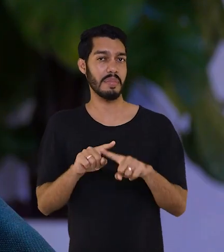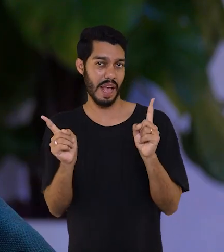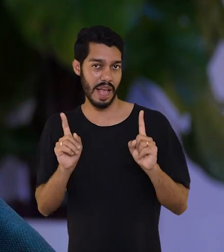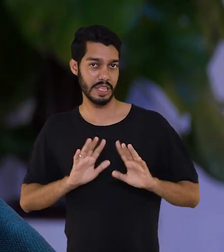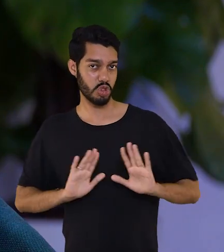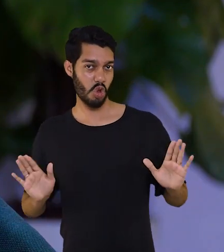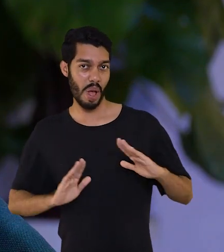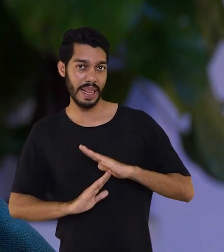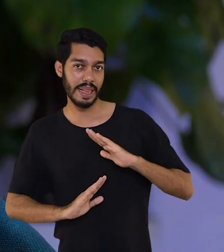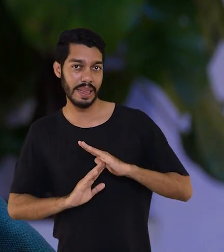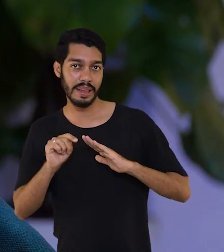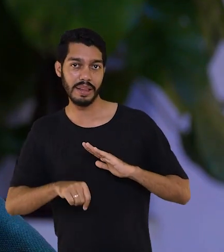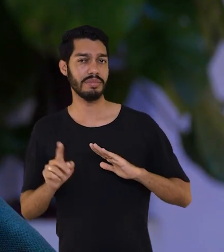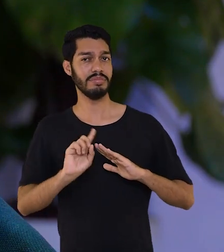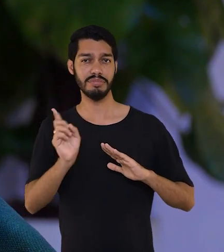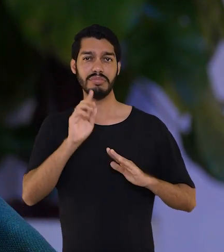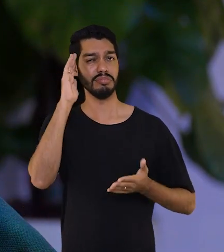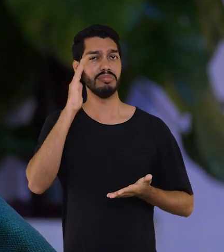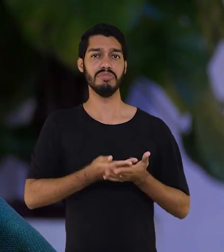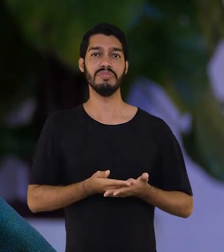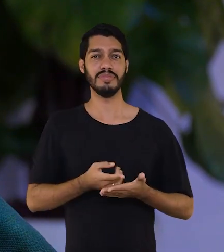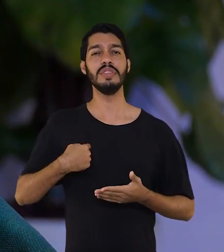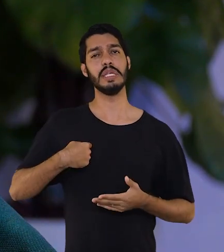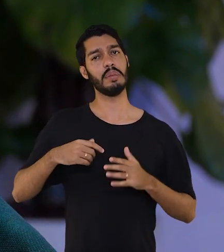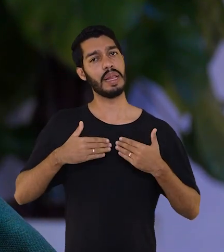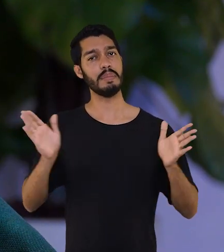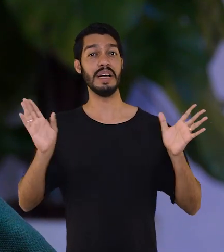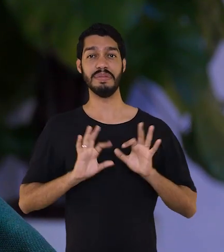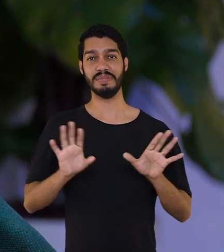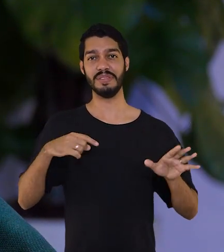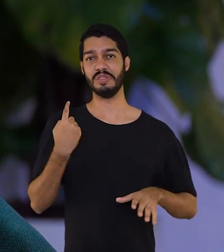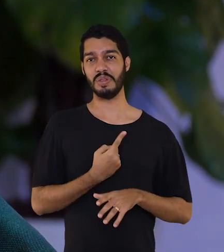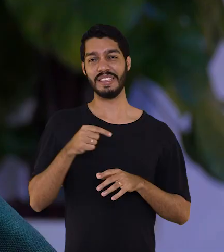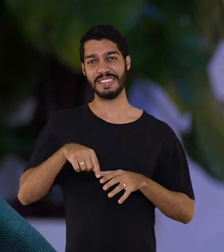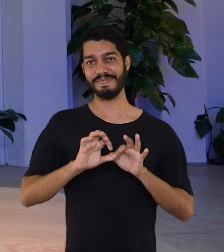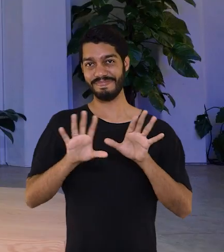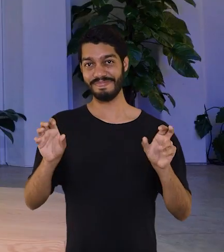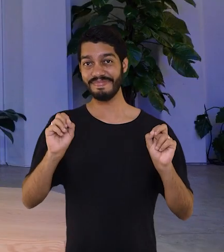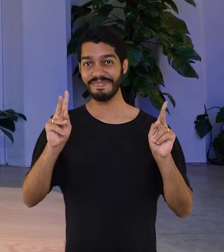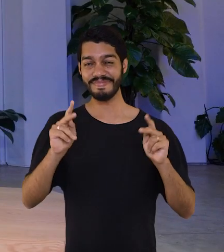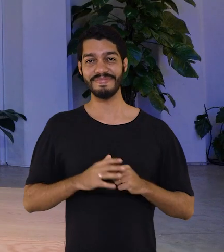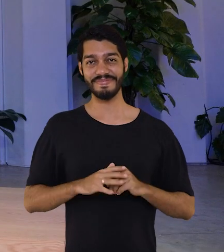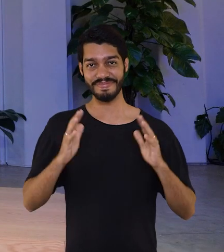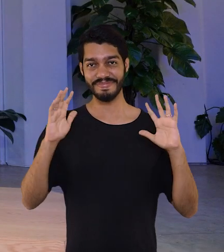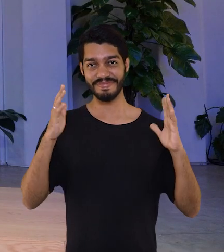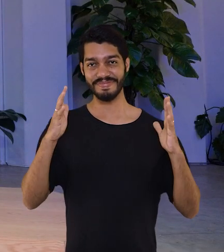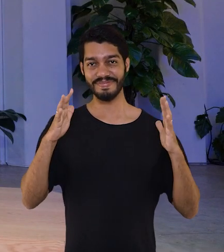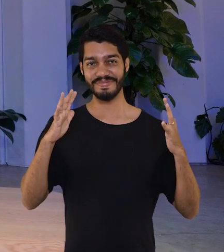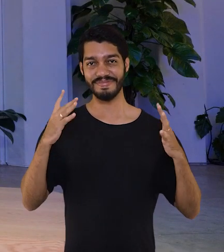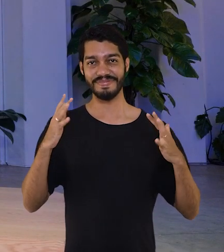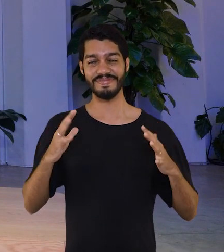mas não me limito a esse ciclo, evidentemente. Confiem nisso e a gente está aqui à disposição.